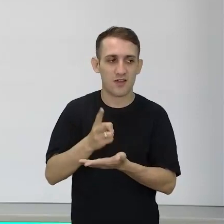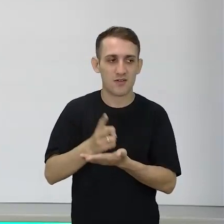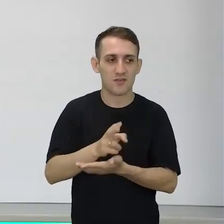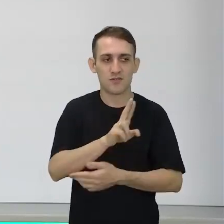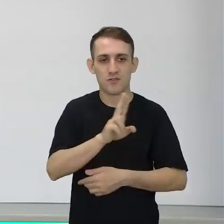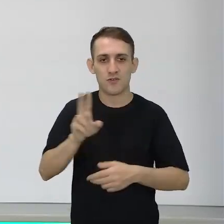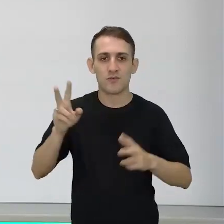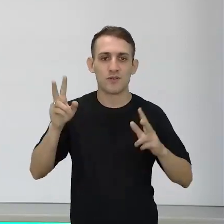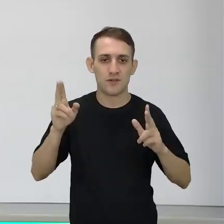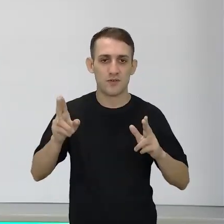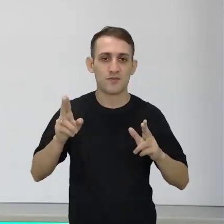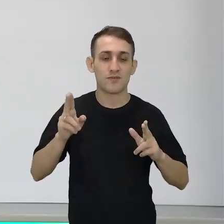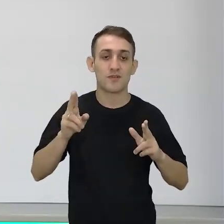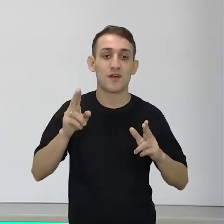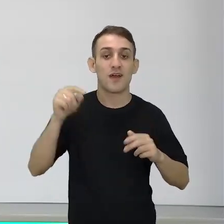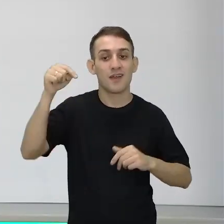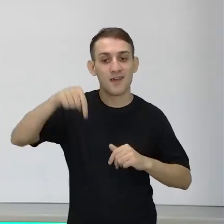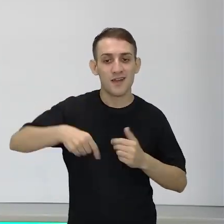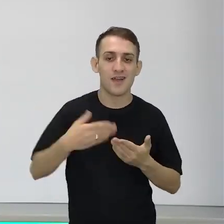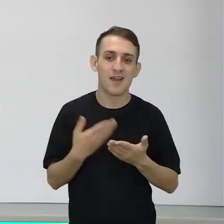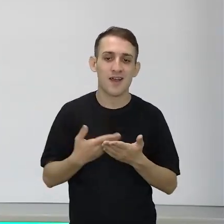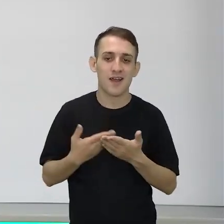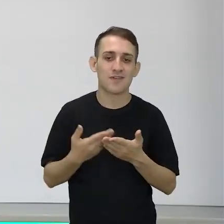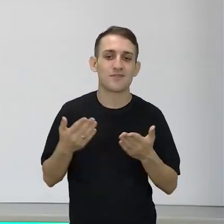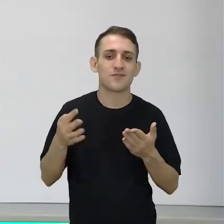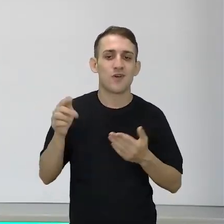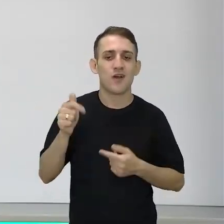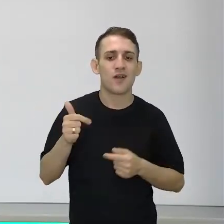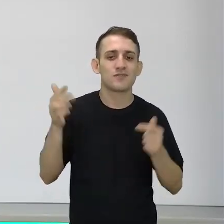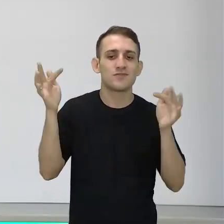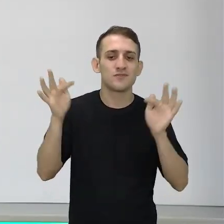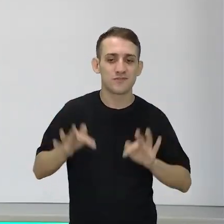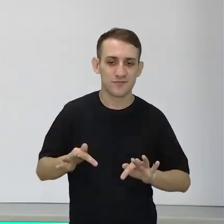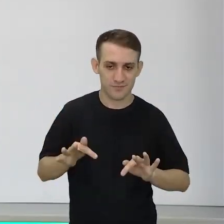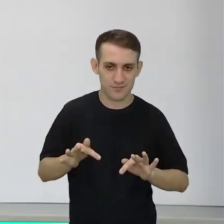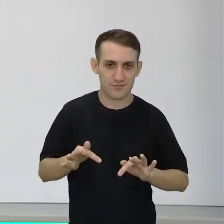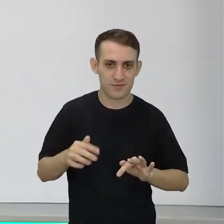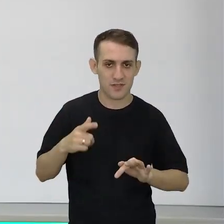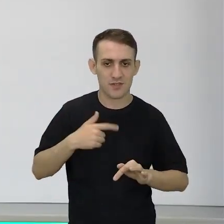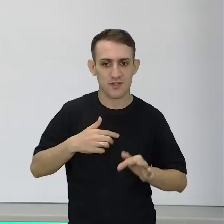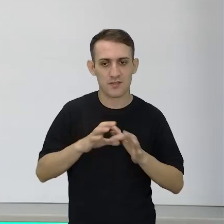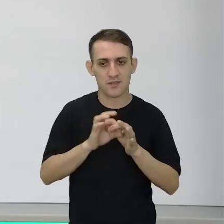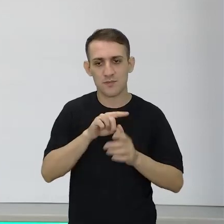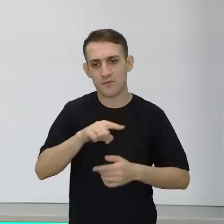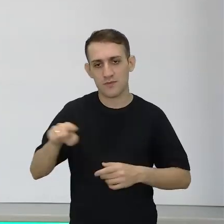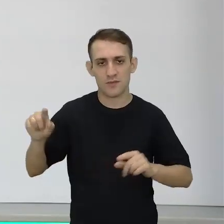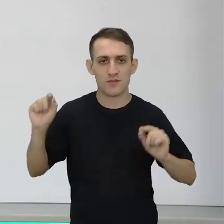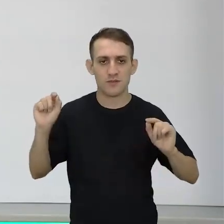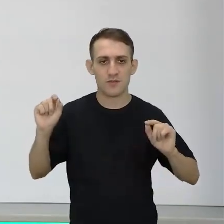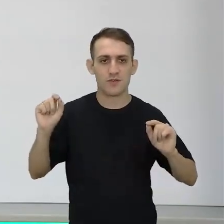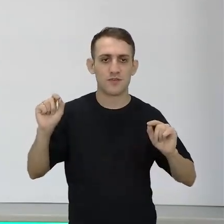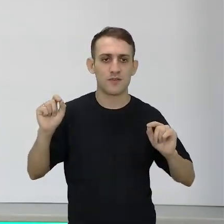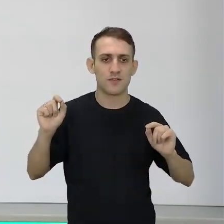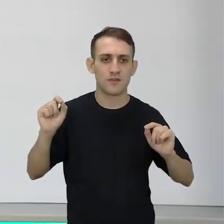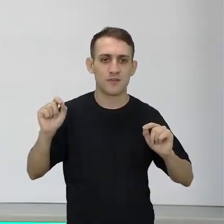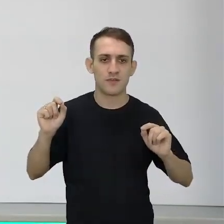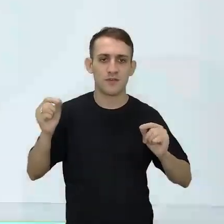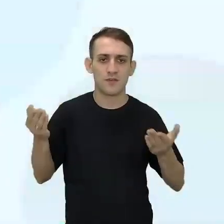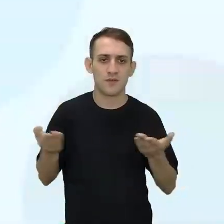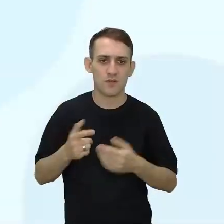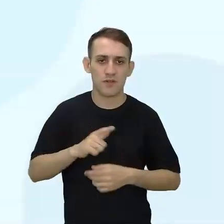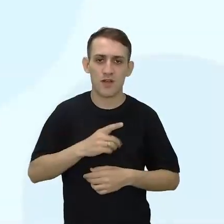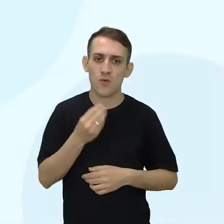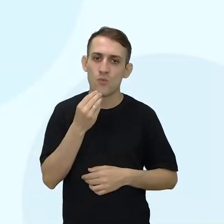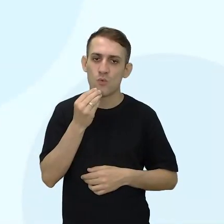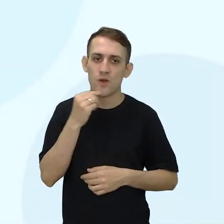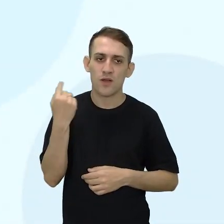províncias. Galerinha, a aula está chegando quase no finalzinho. Vou deixar aqui para vocês o que hoje tivemos a